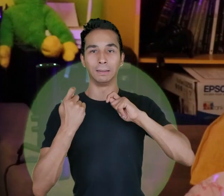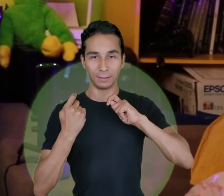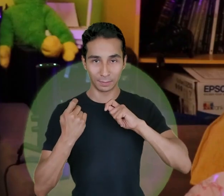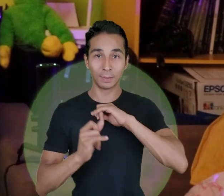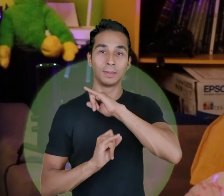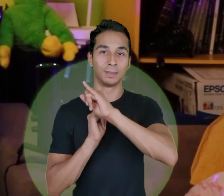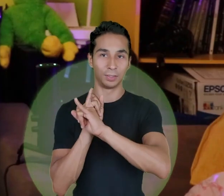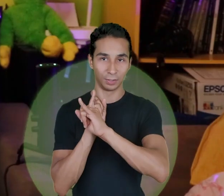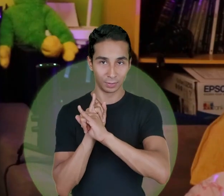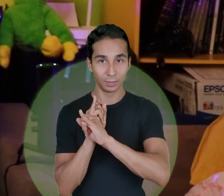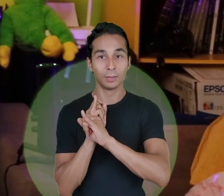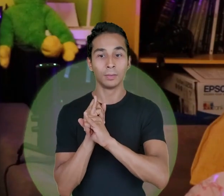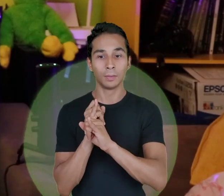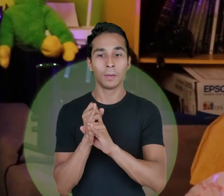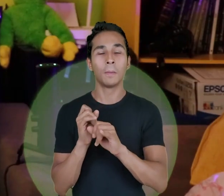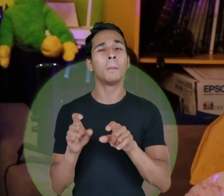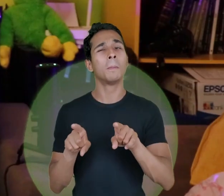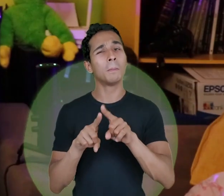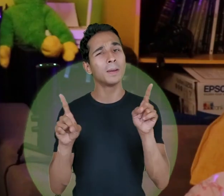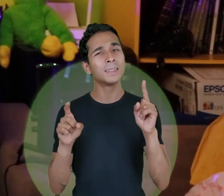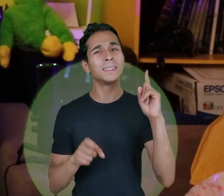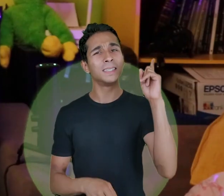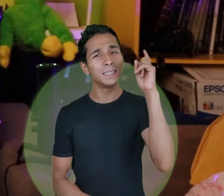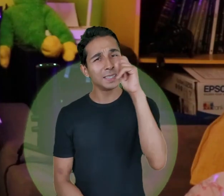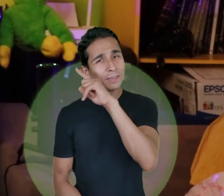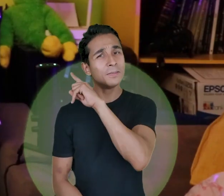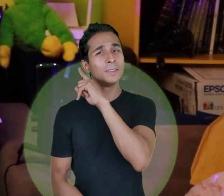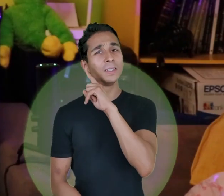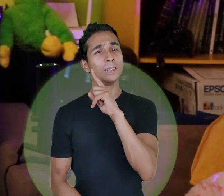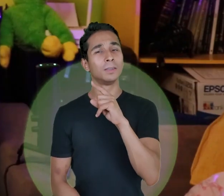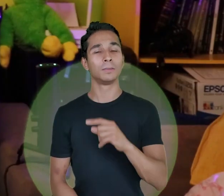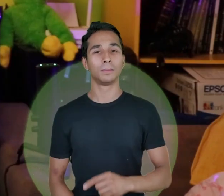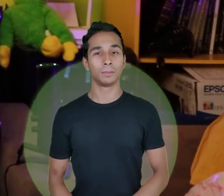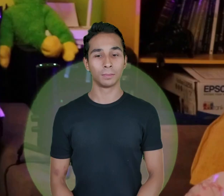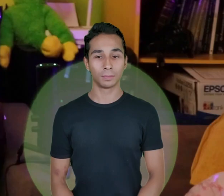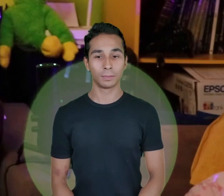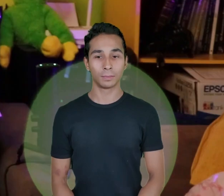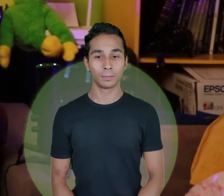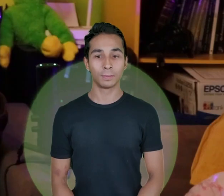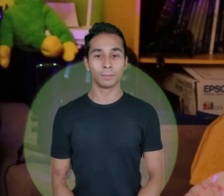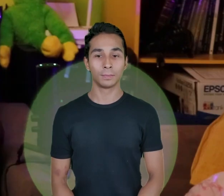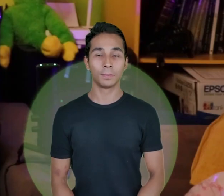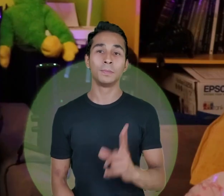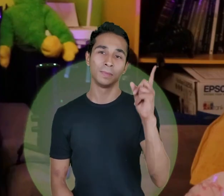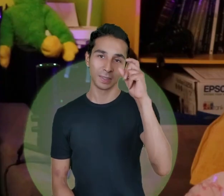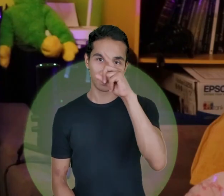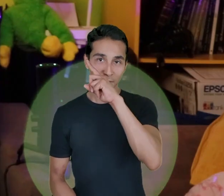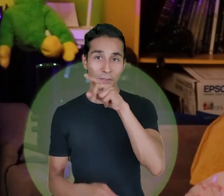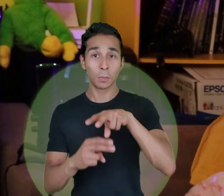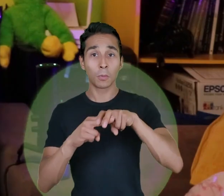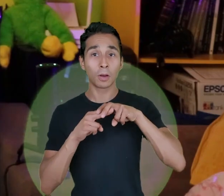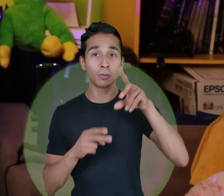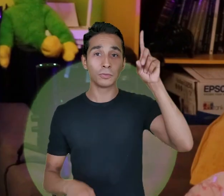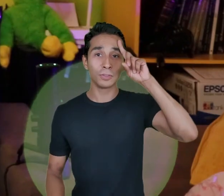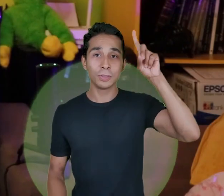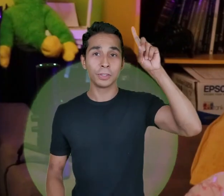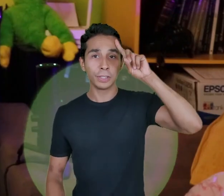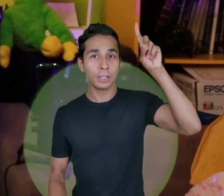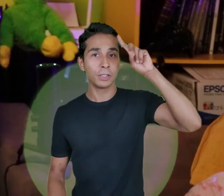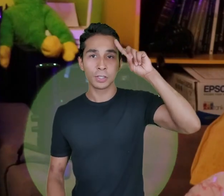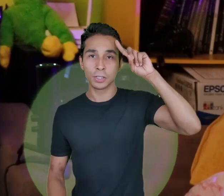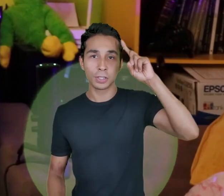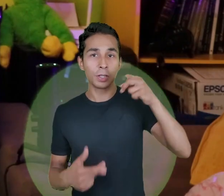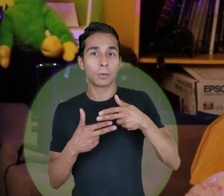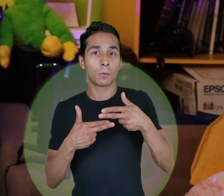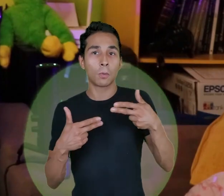assim digital e ao mesmo tempo a gente sentiu uma dificuldade enorme de realizar essas coisas, né, por conta do cotidiano,